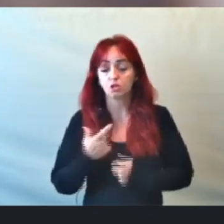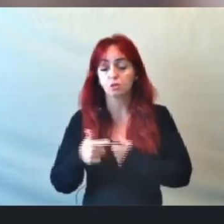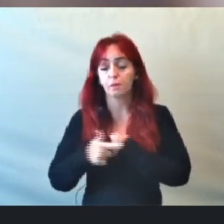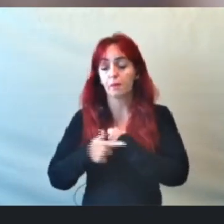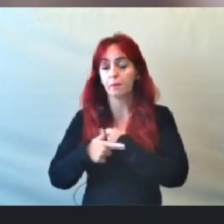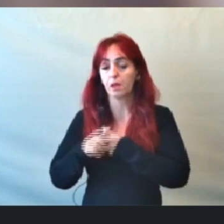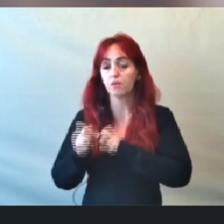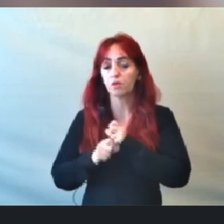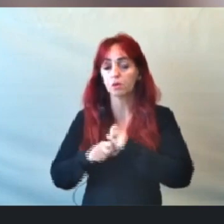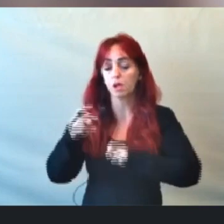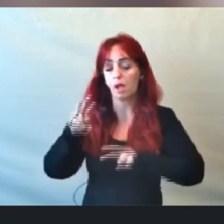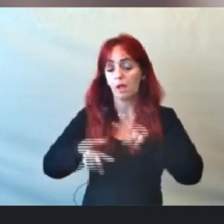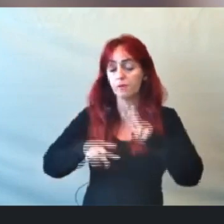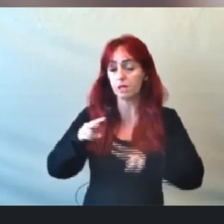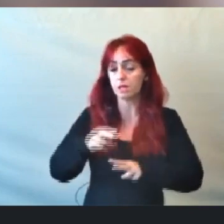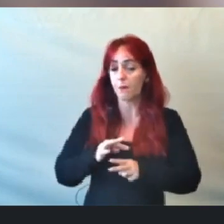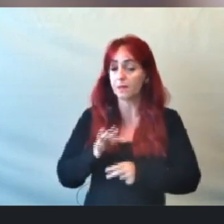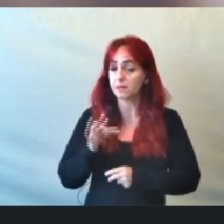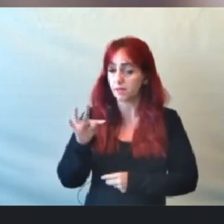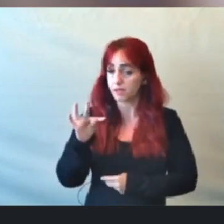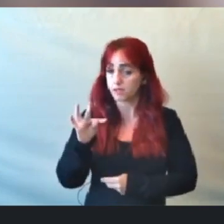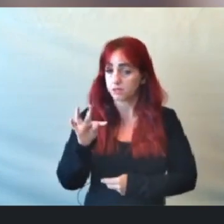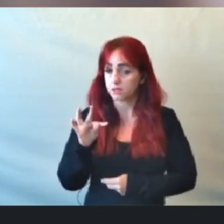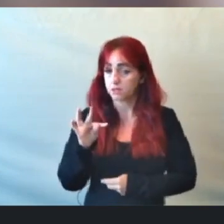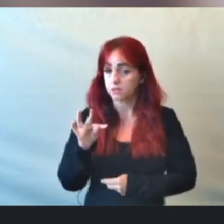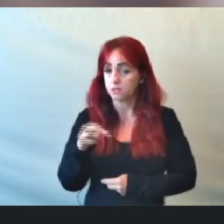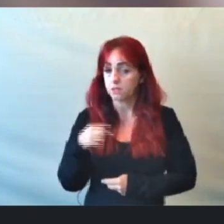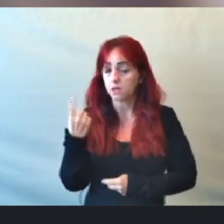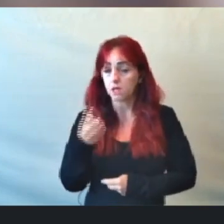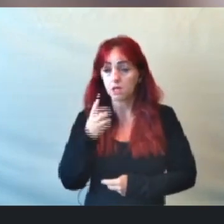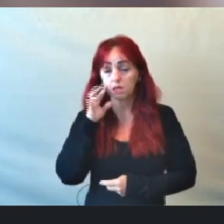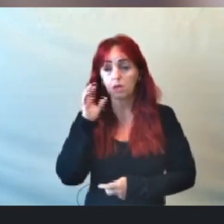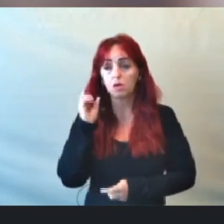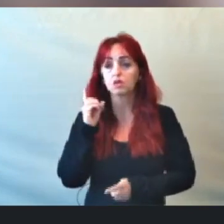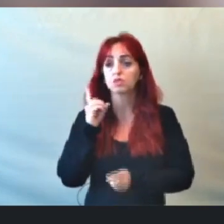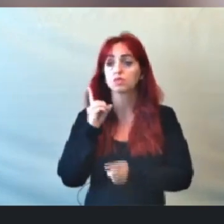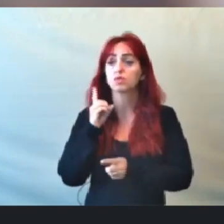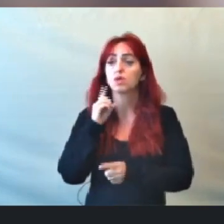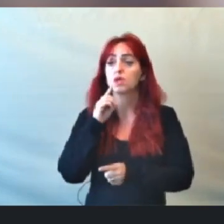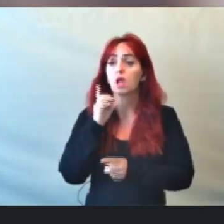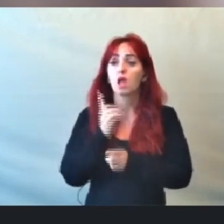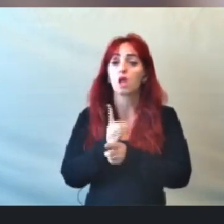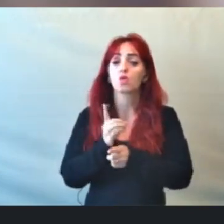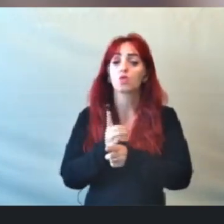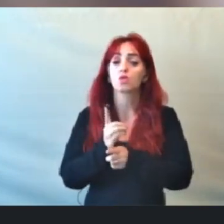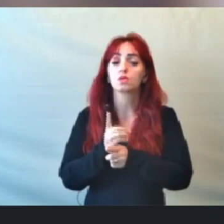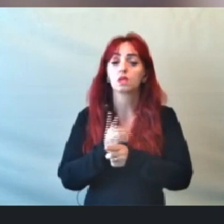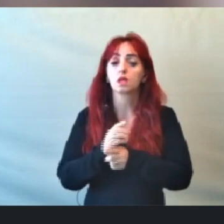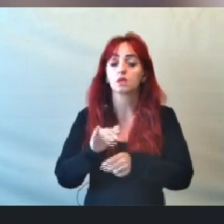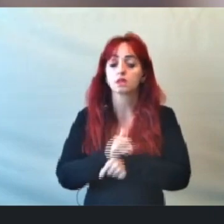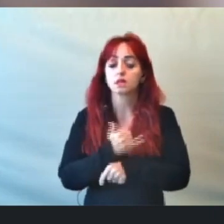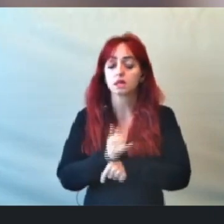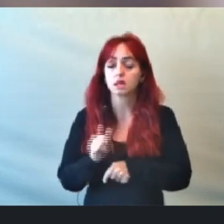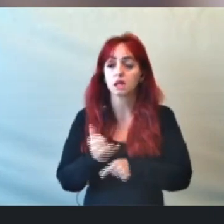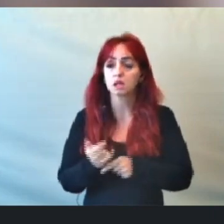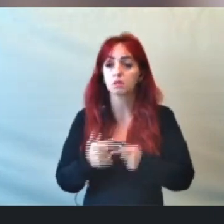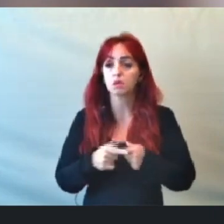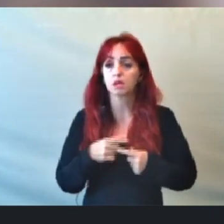técnica e nós chegar a uma conclusão que a técnica, quando utilizada da maneira correta, ela